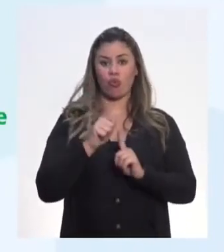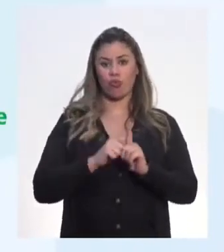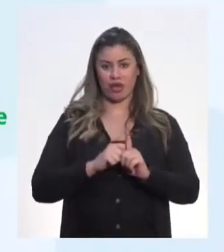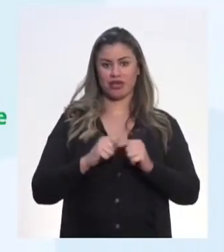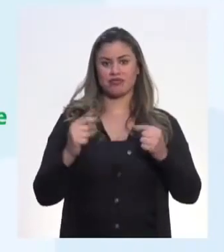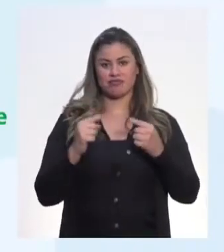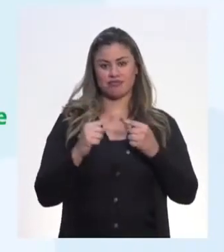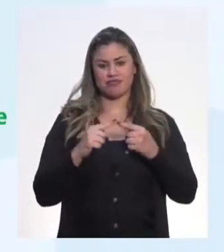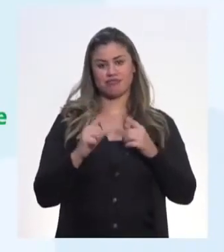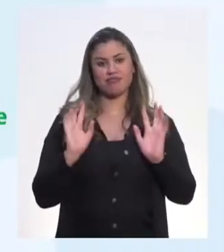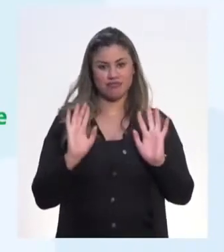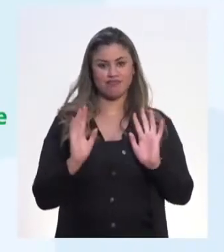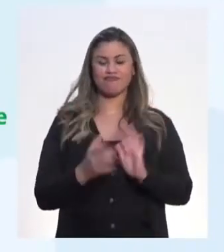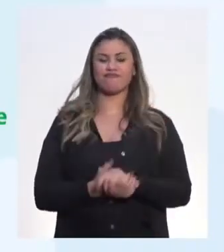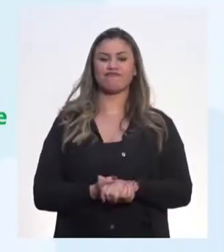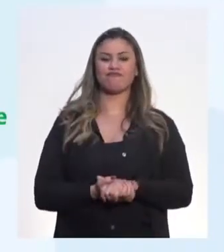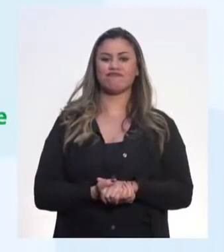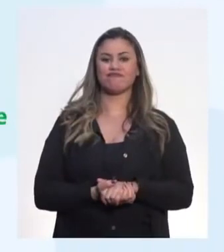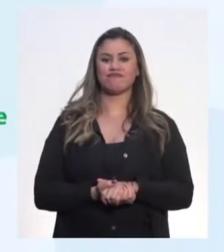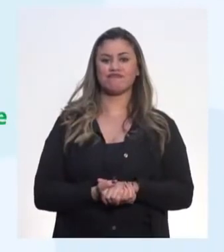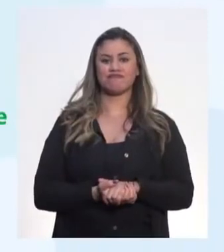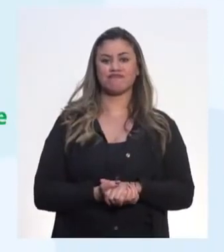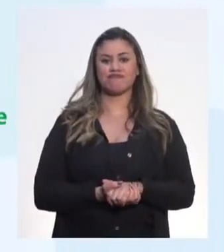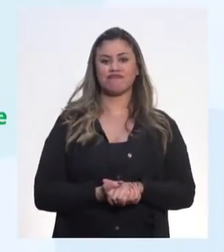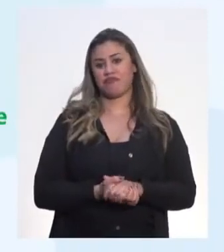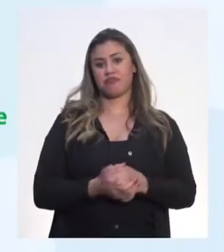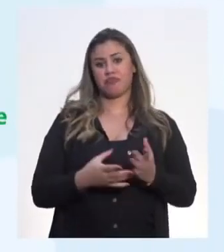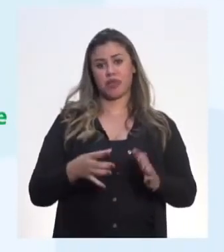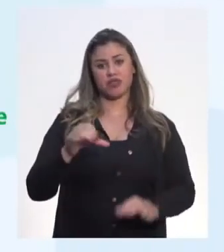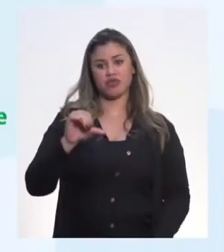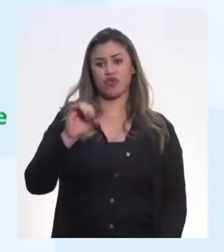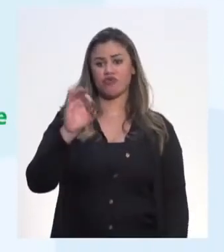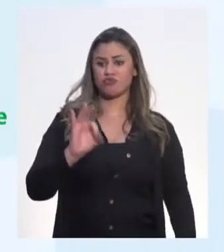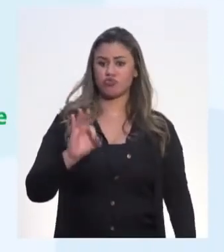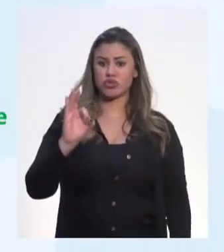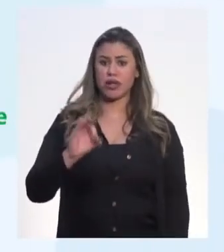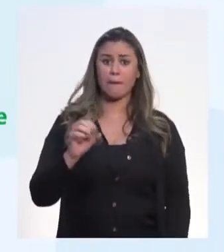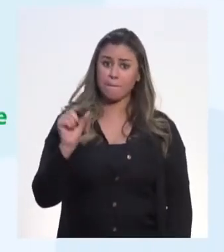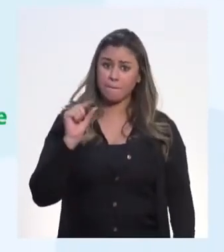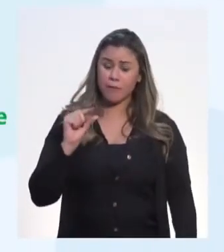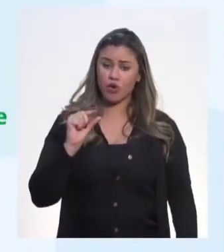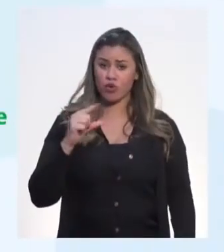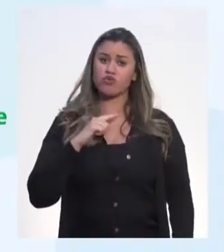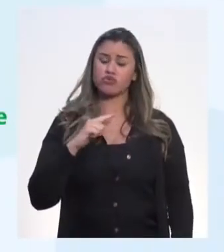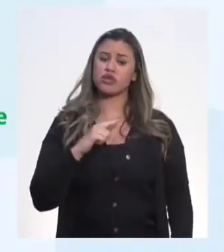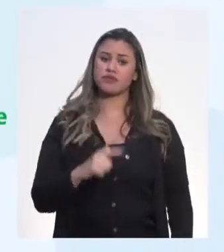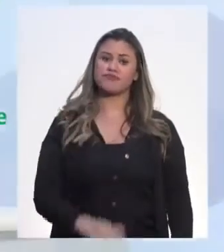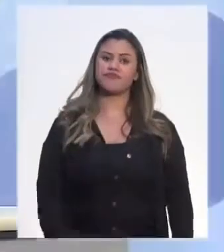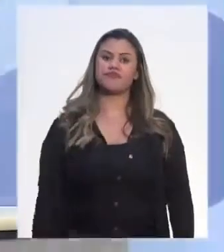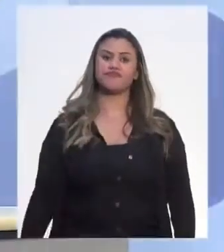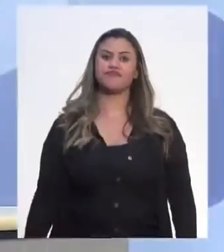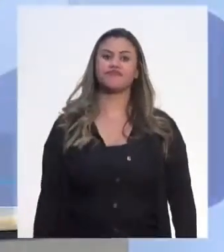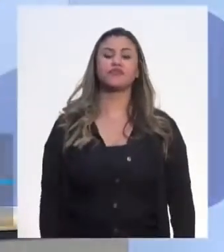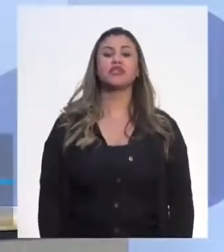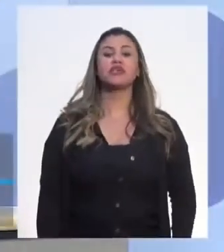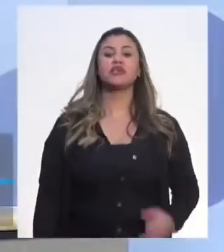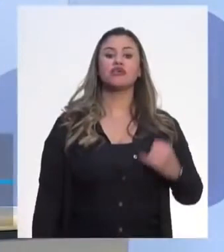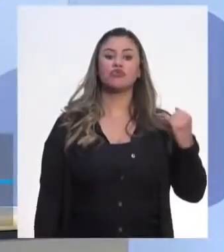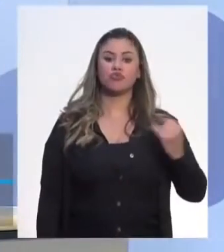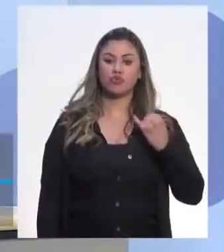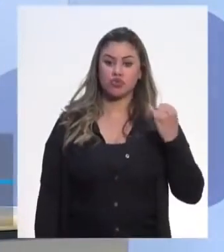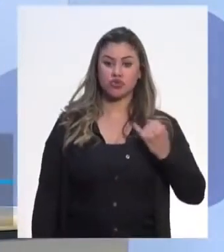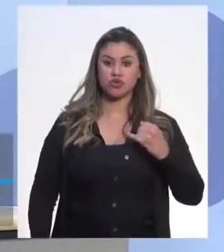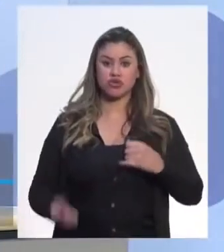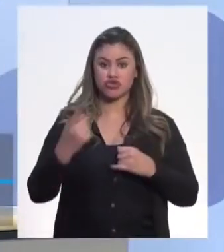Nesse contexto né Jonas mesmo sendo nove porcento isso mesmo Aí é muito importante principalmente nessa parte de